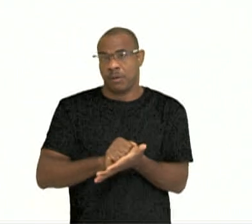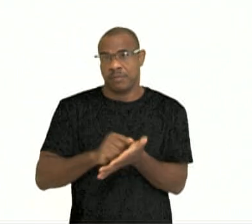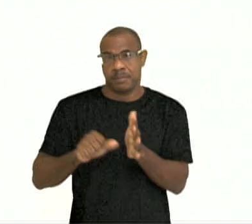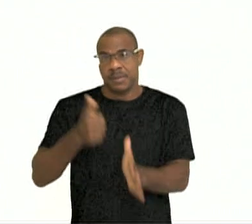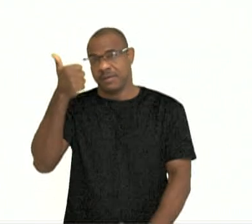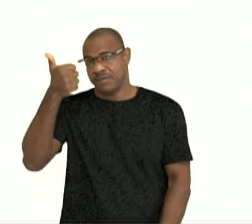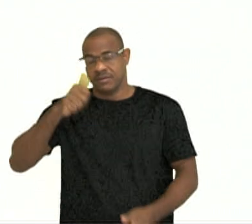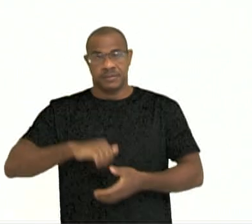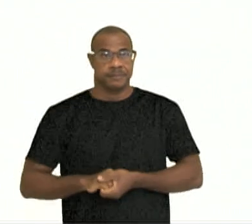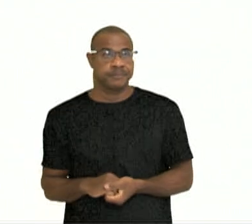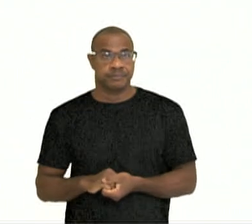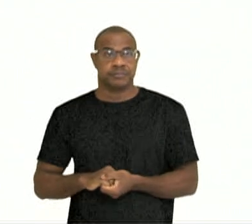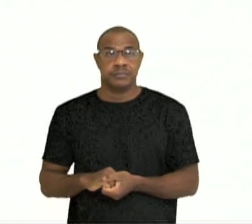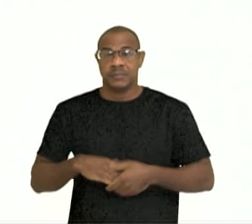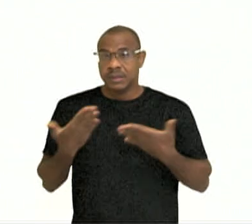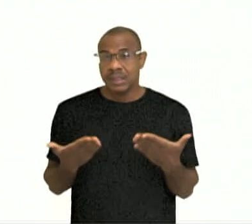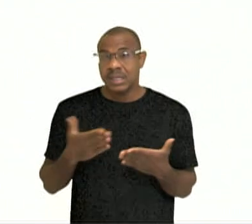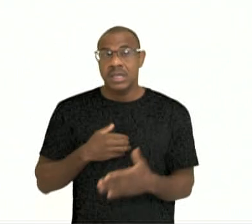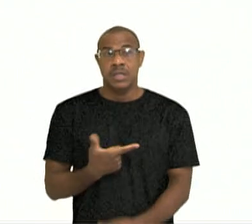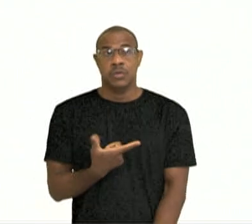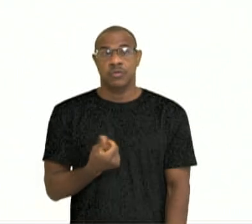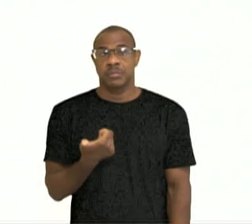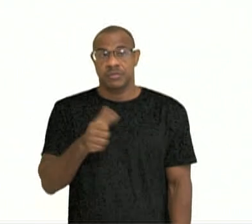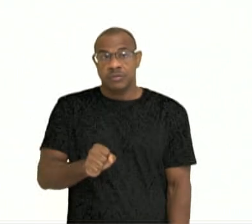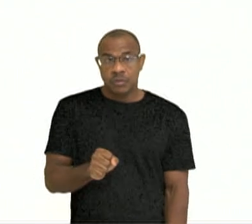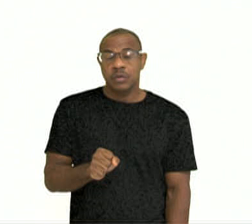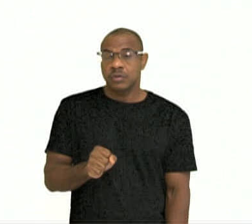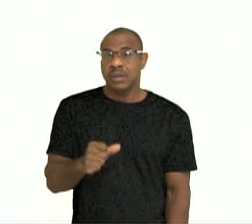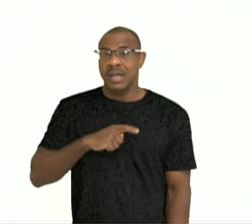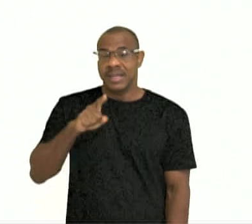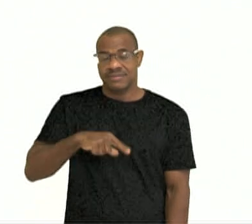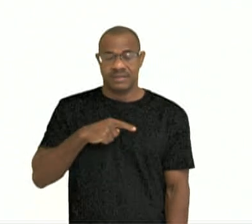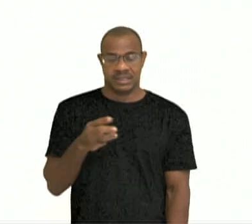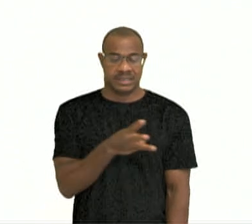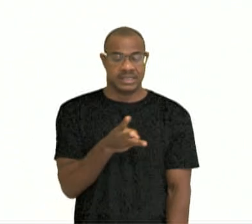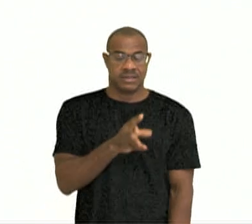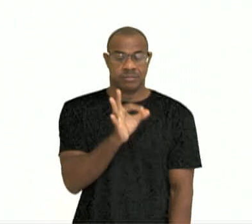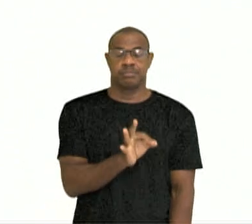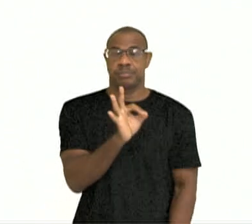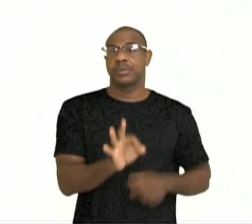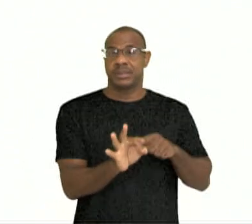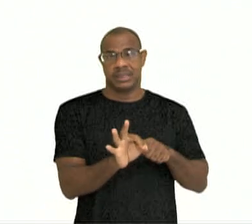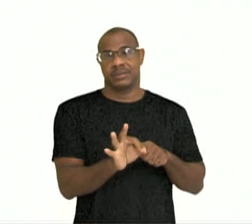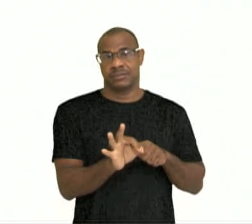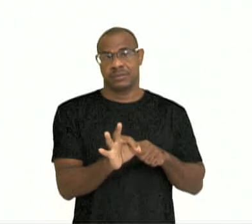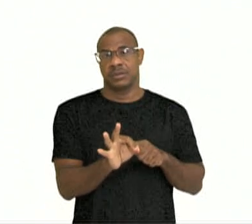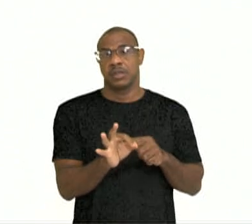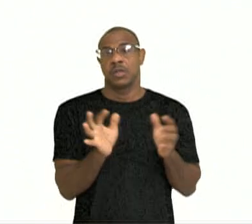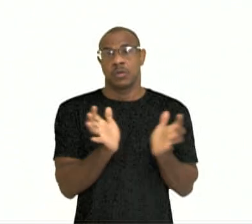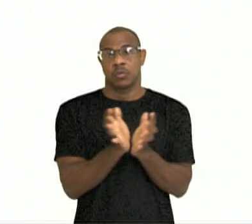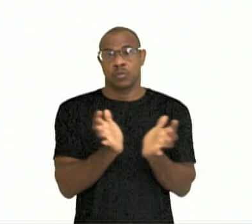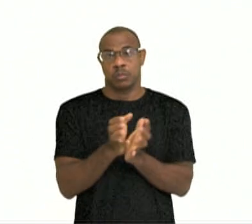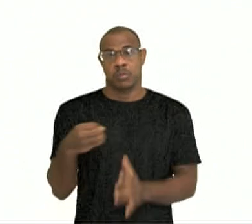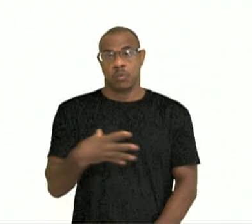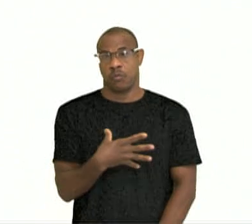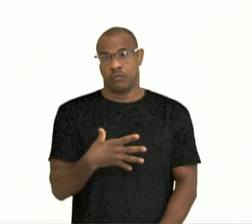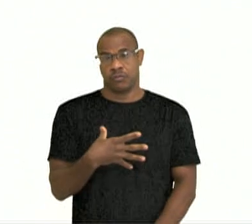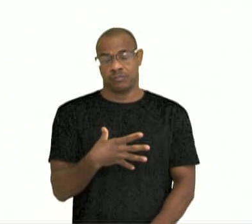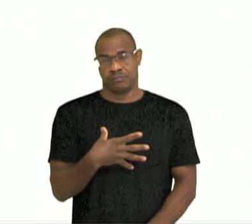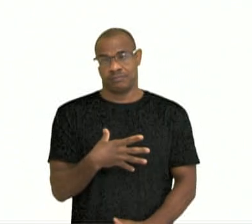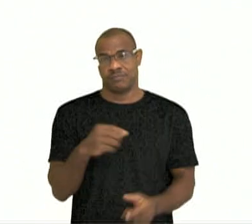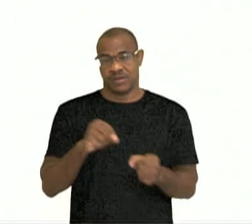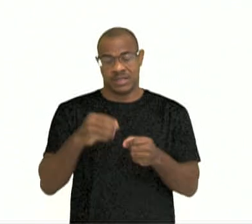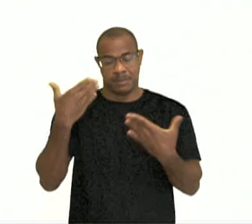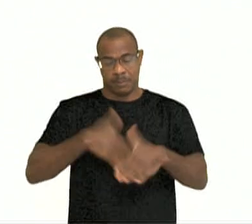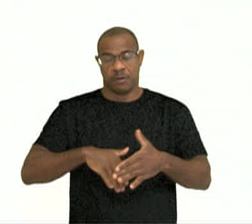INEP. Em 2018, eram 33% de participantes novatos.